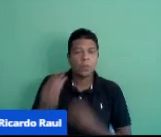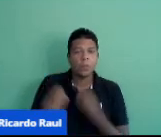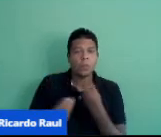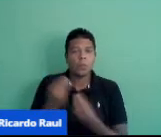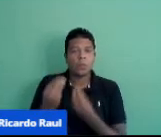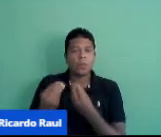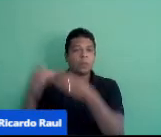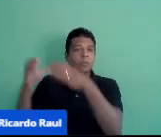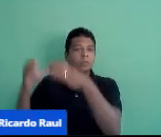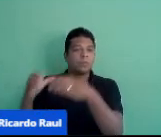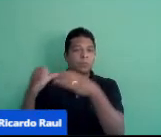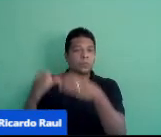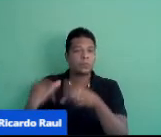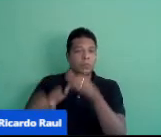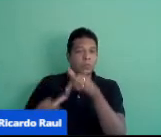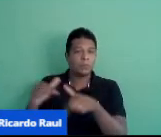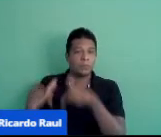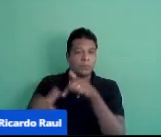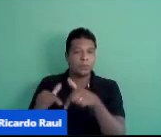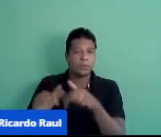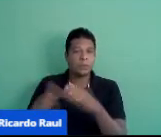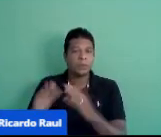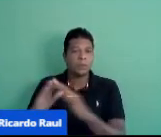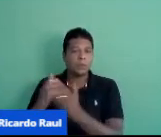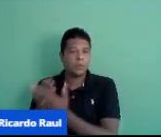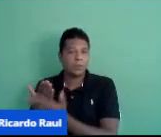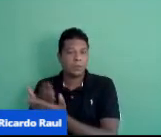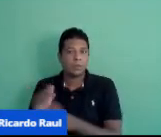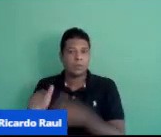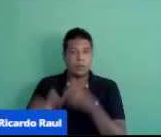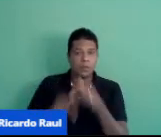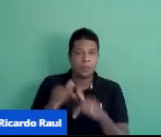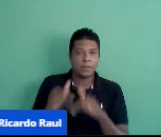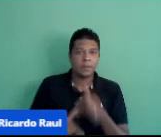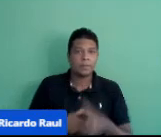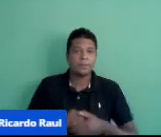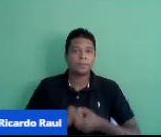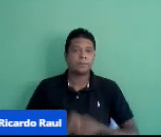de trabalho de vocês, né? Que escolas que vocês trabalham.